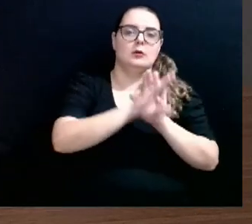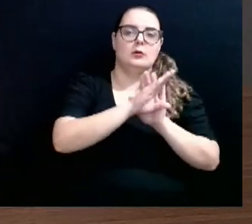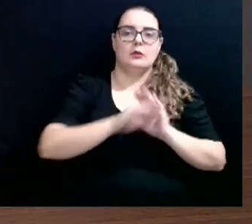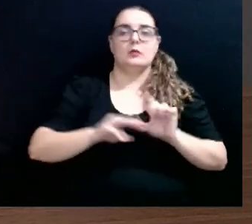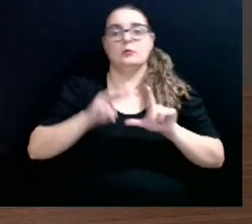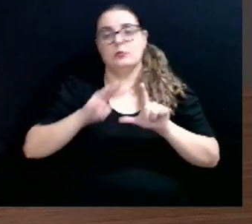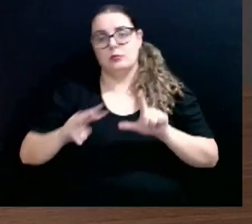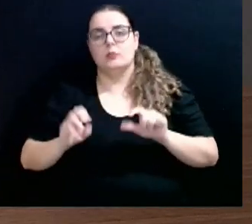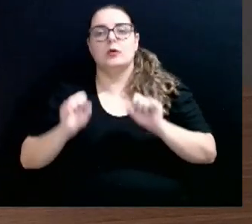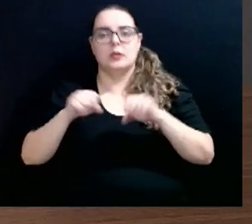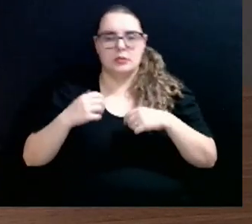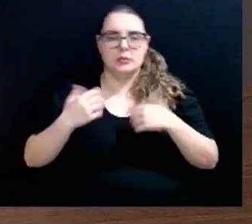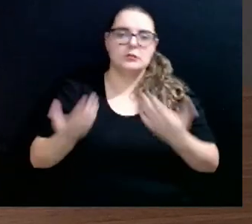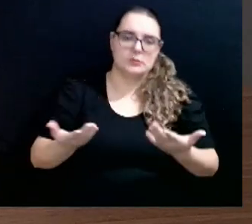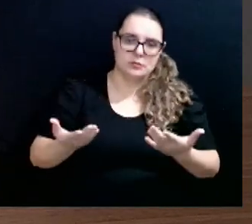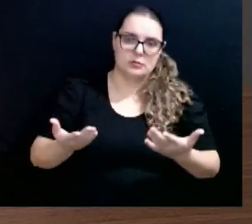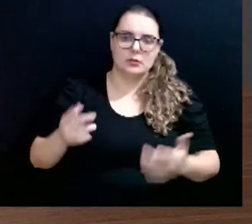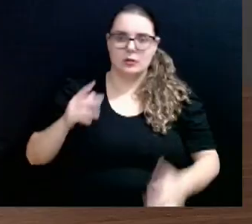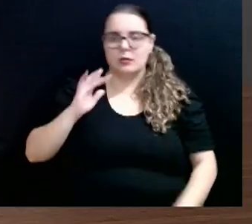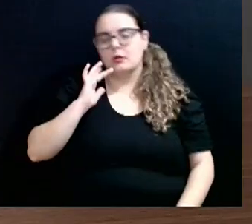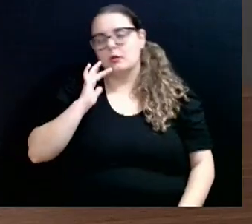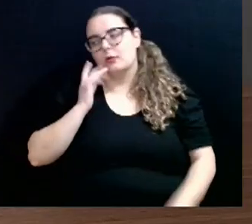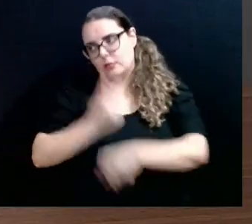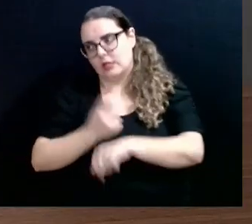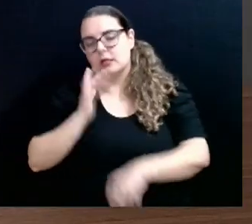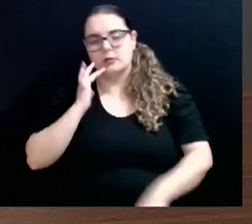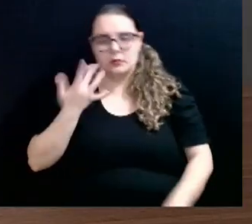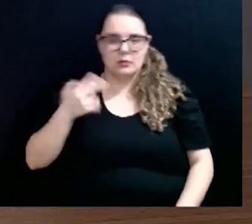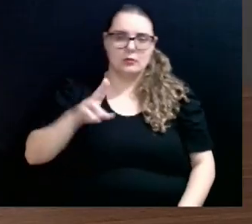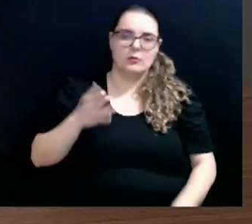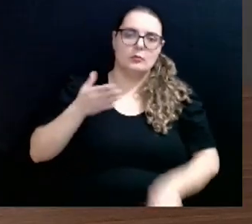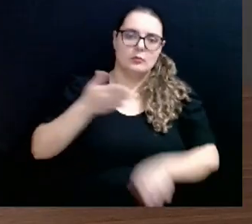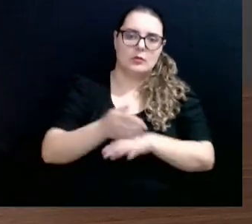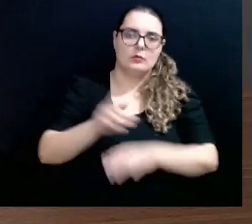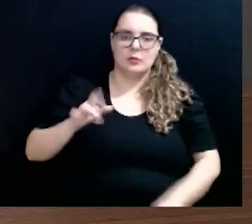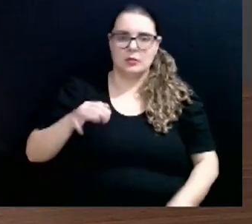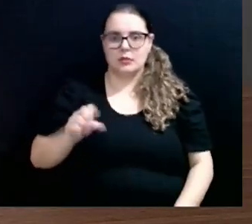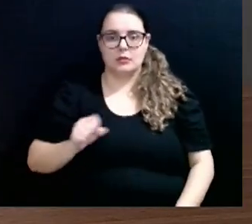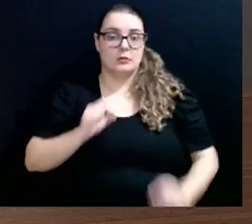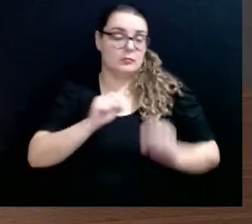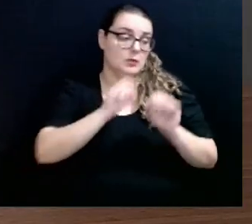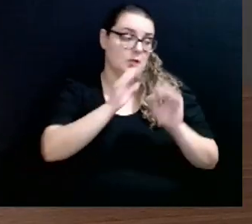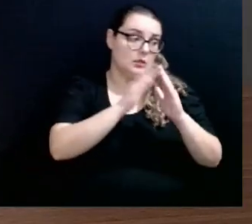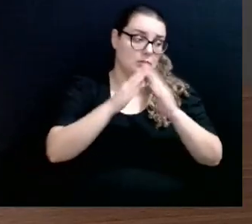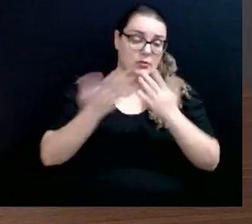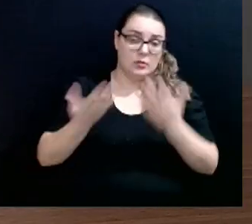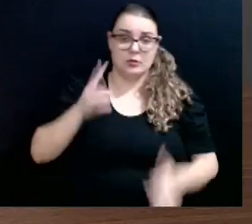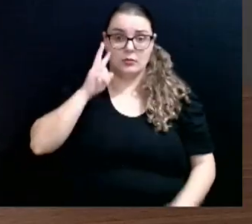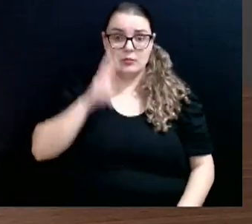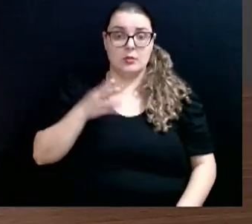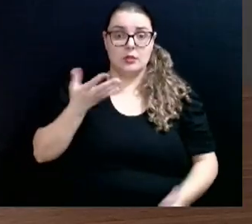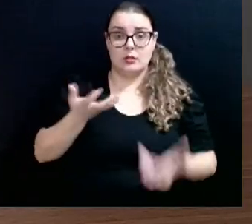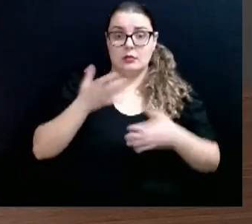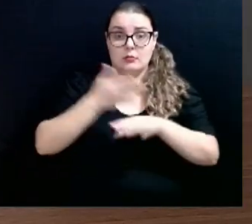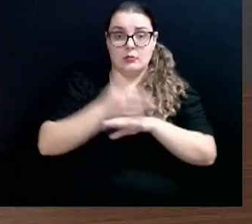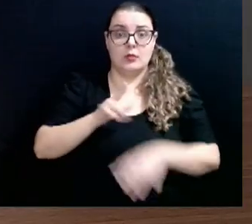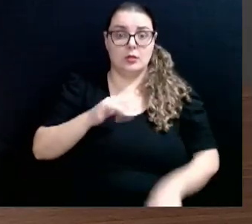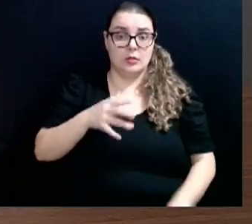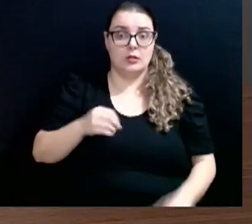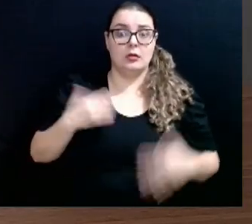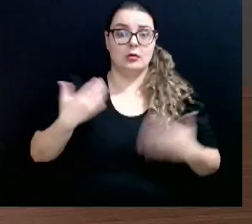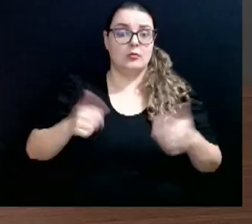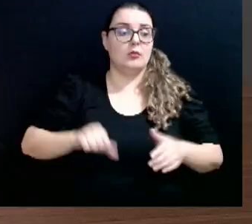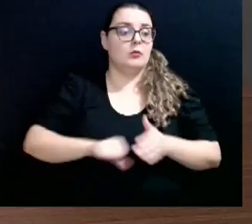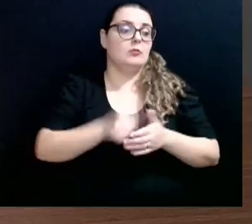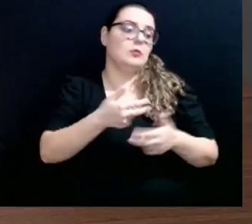sim, sendo prata ou ouro, participar desses leilões. E para quem está em casa, né, tá vendo, quer participar de um leilão, né, qual que é o primeiro passo? O